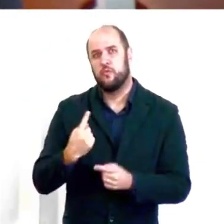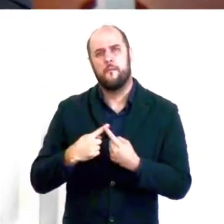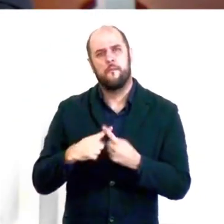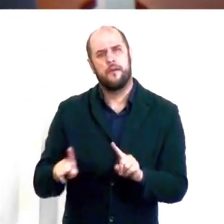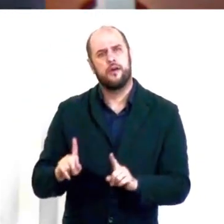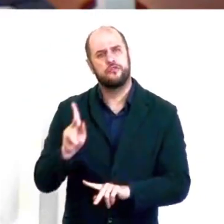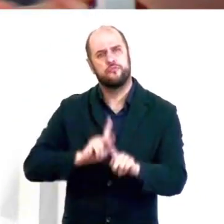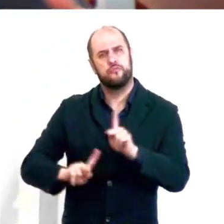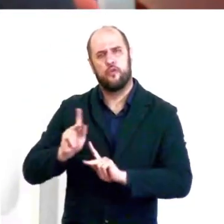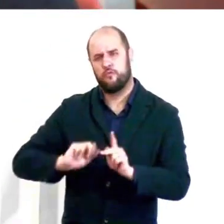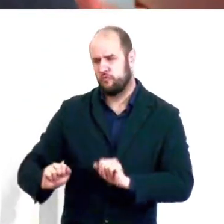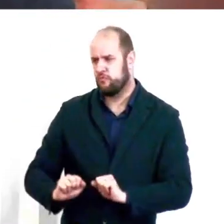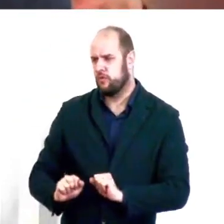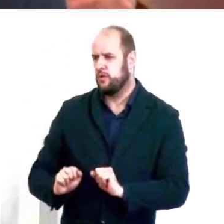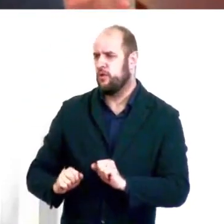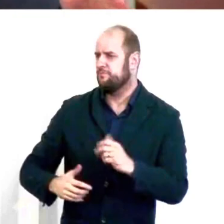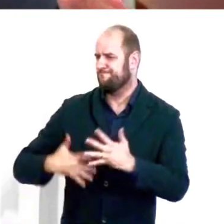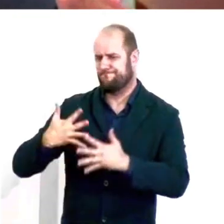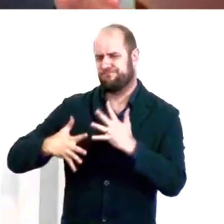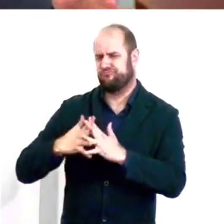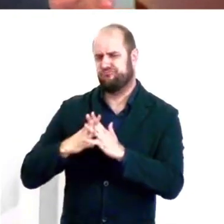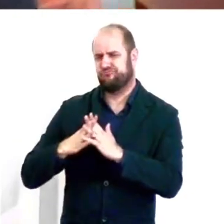intervir e vai espalhar.